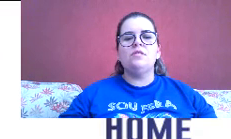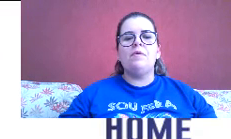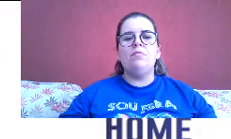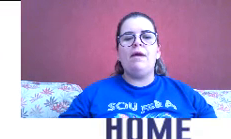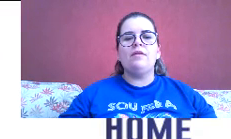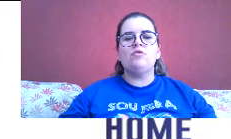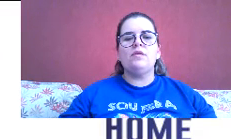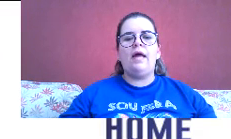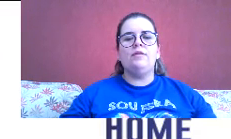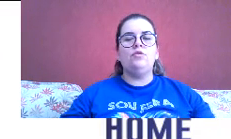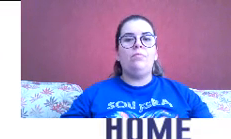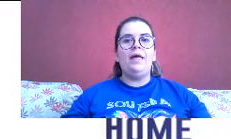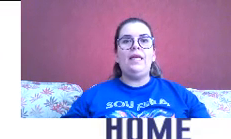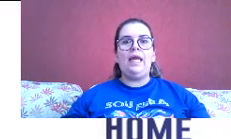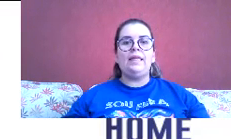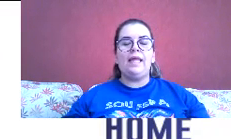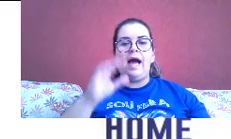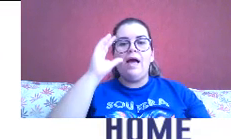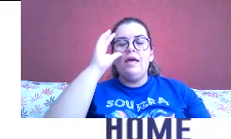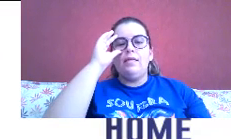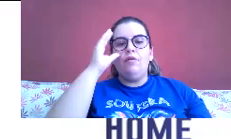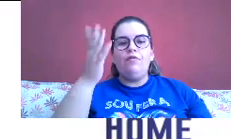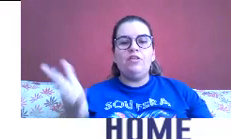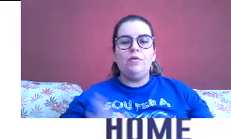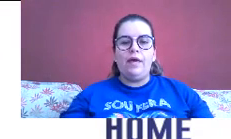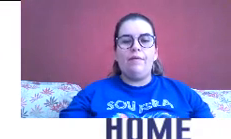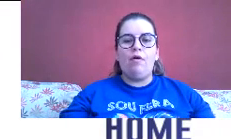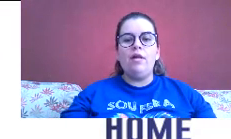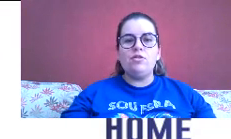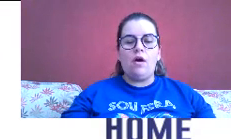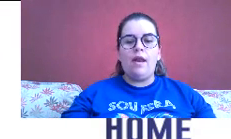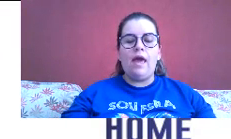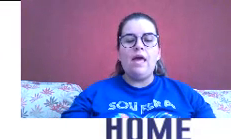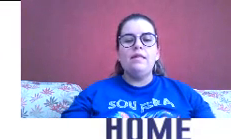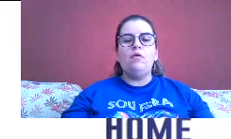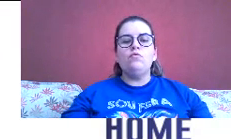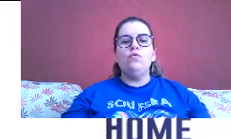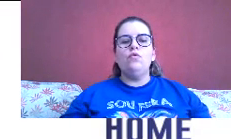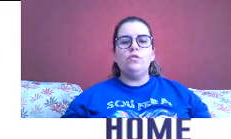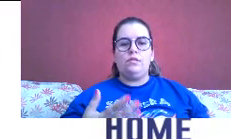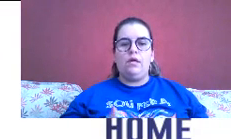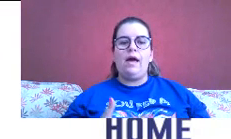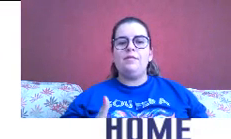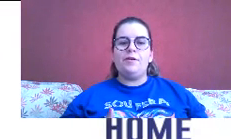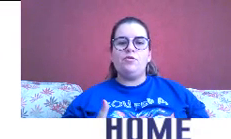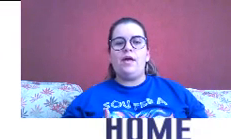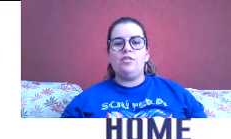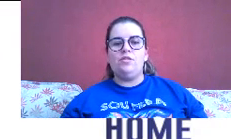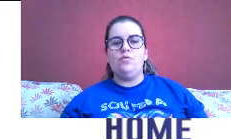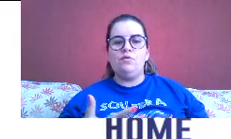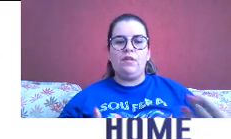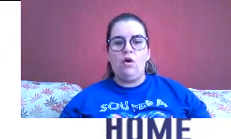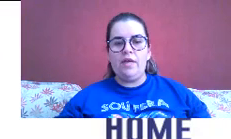injustiça e pelo bem da sociedade do planeta então vejam aí olha só né então os as